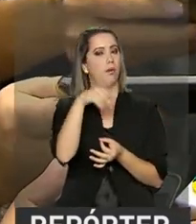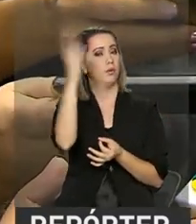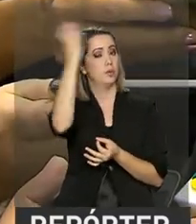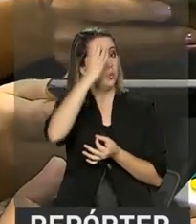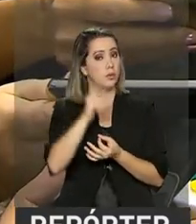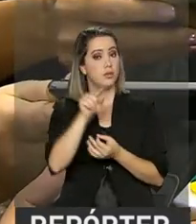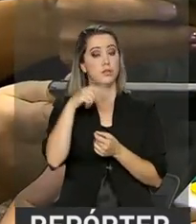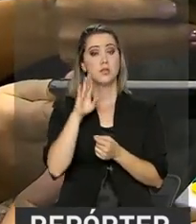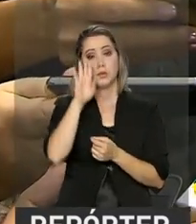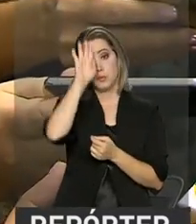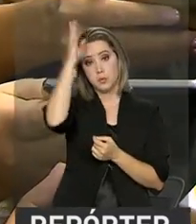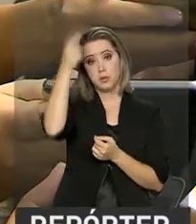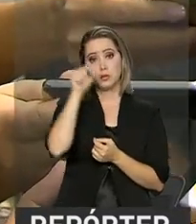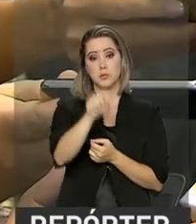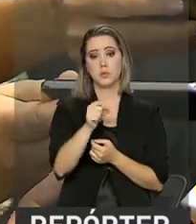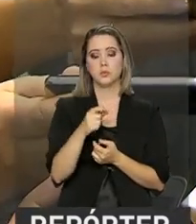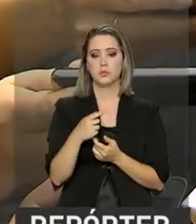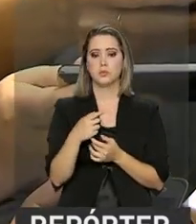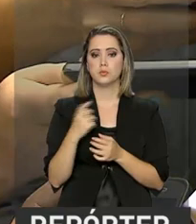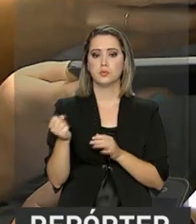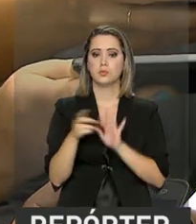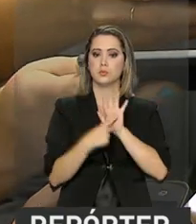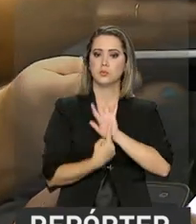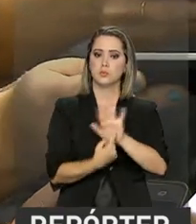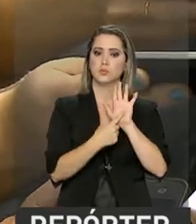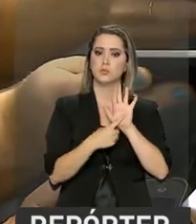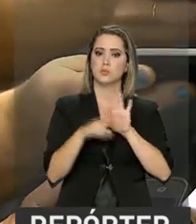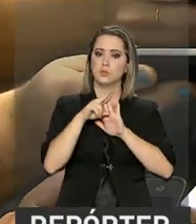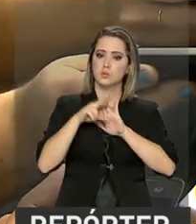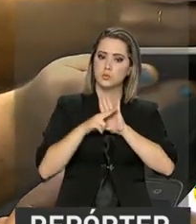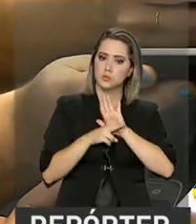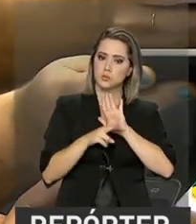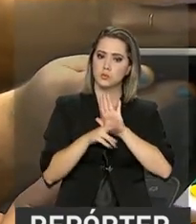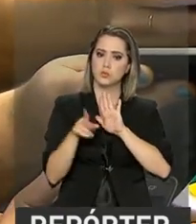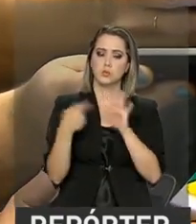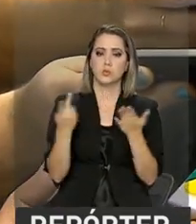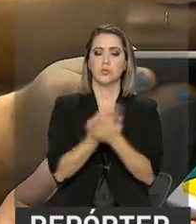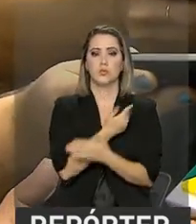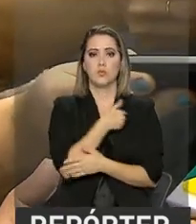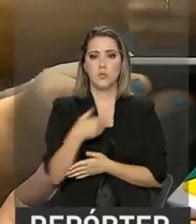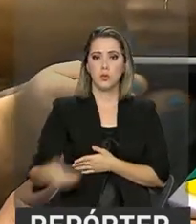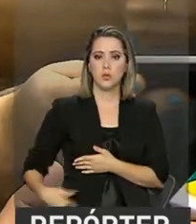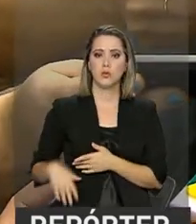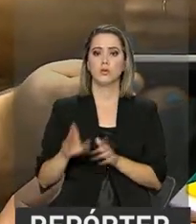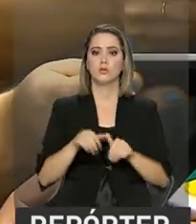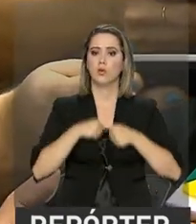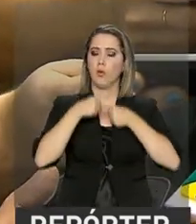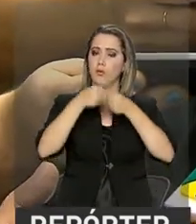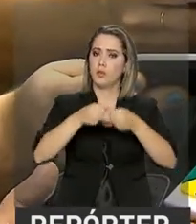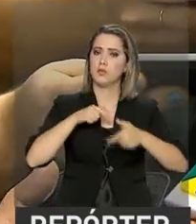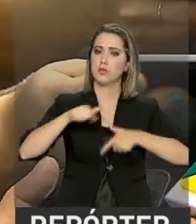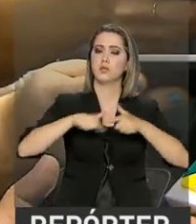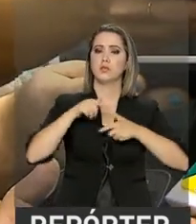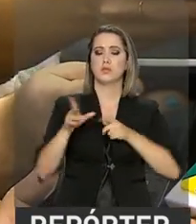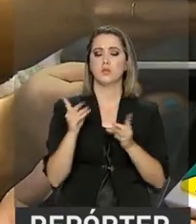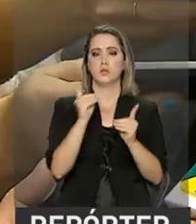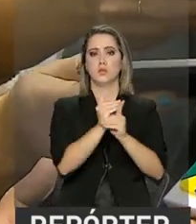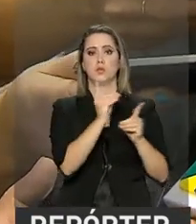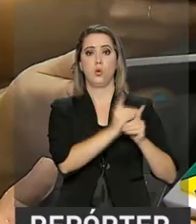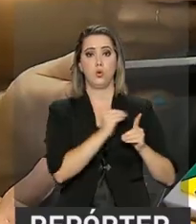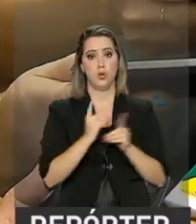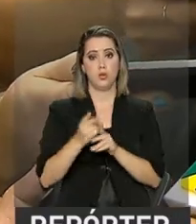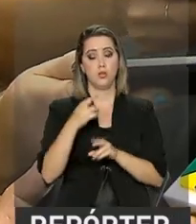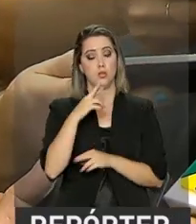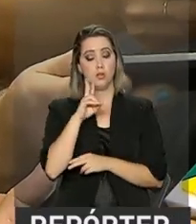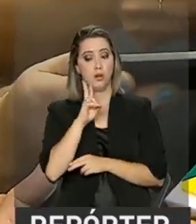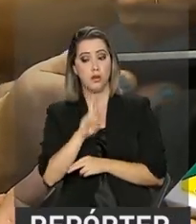Brasil e, principalmente, os reflexos das medidas que o governo tem tomado, tem encontrado eco no